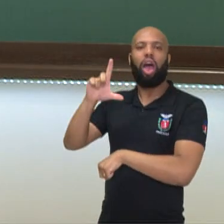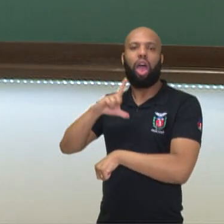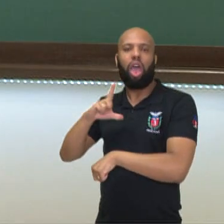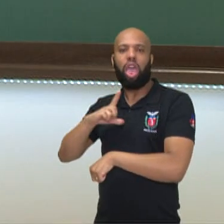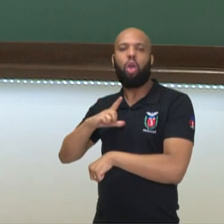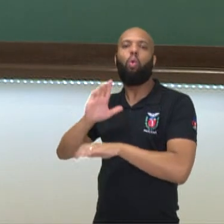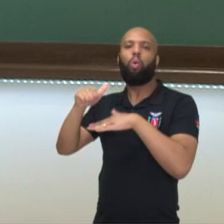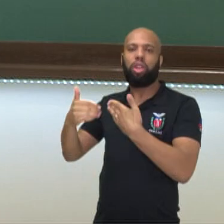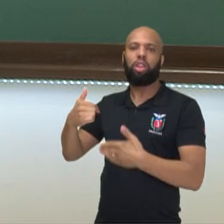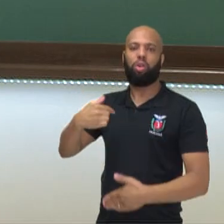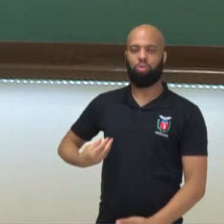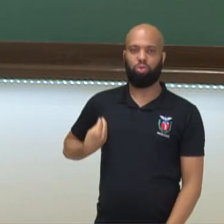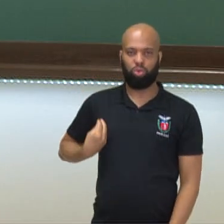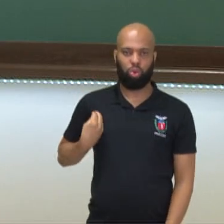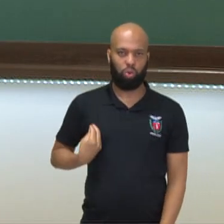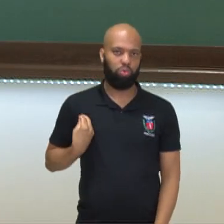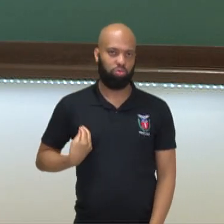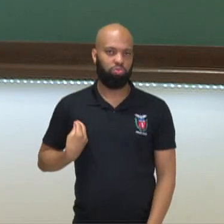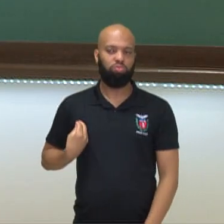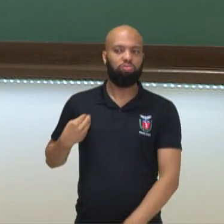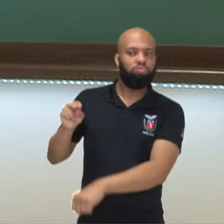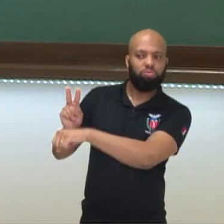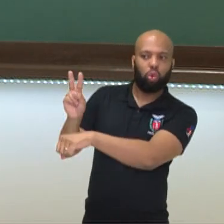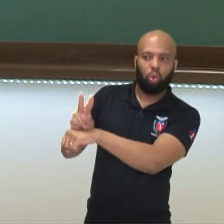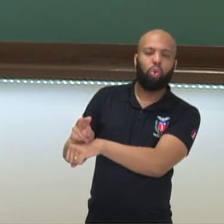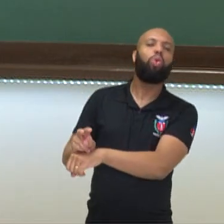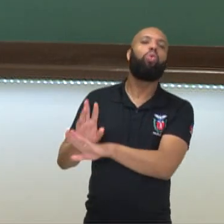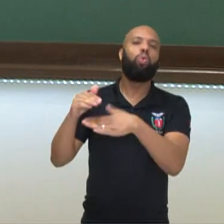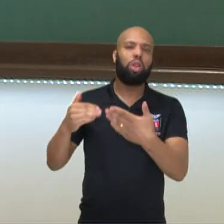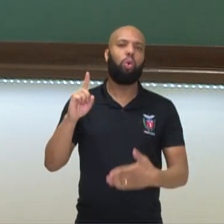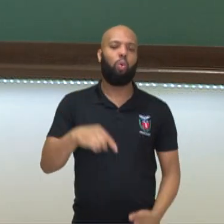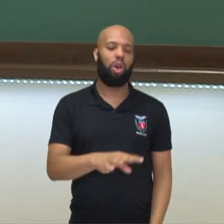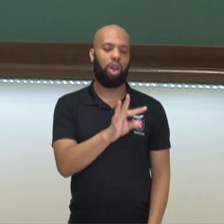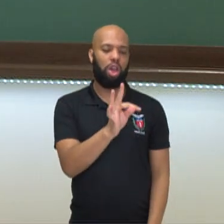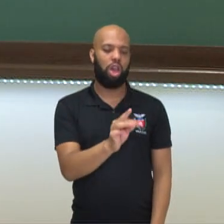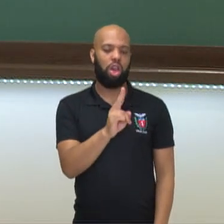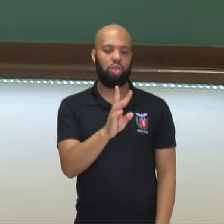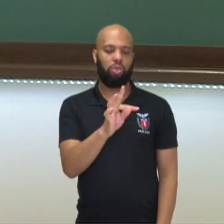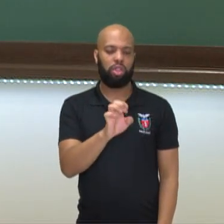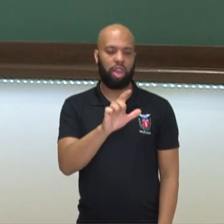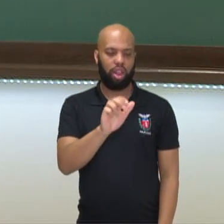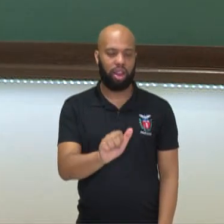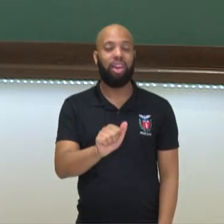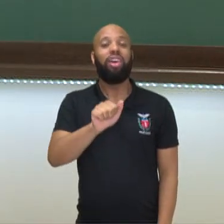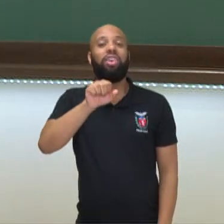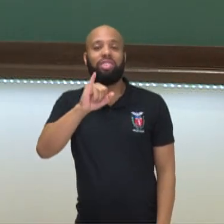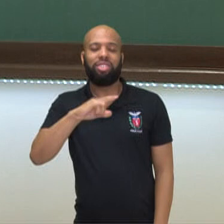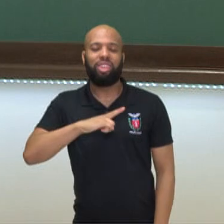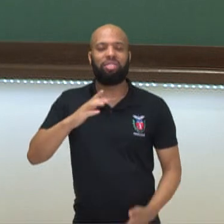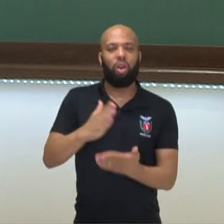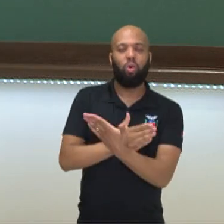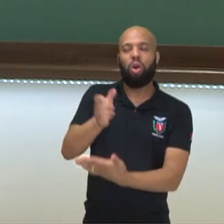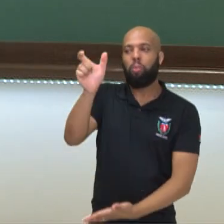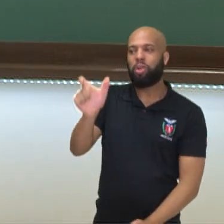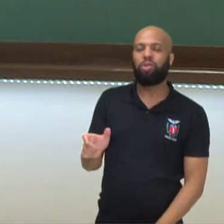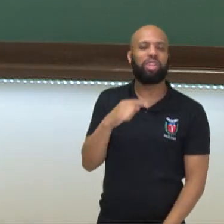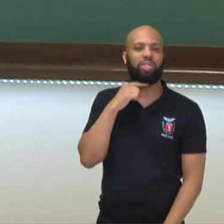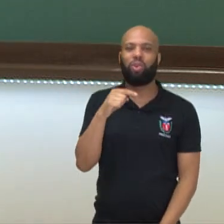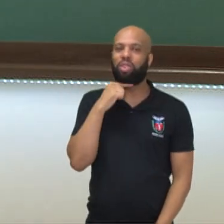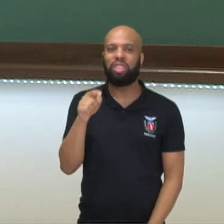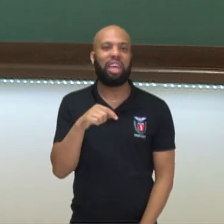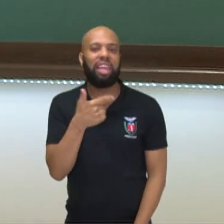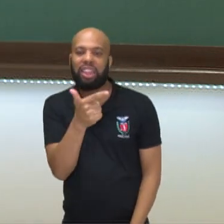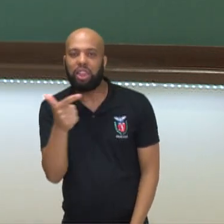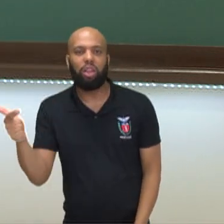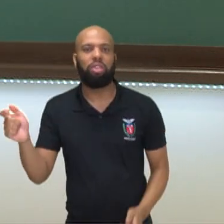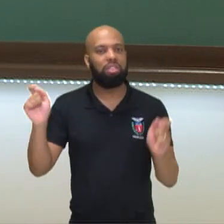entendia o indígena como alguém mais frágil na sociedade. Incapaz. Então seria a função do SPI,